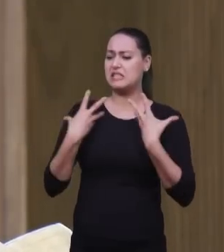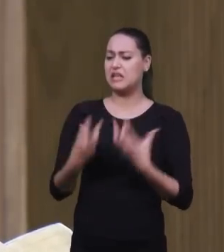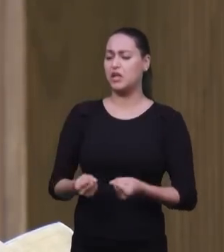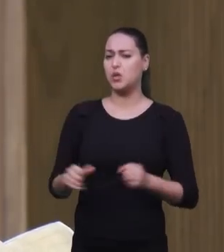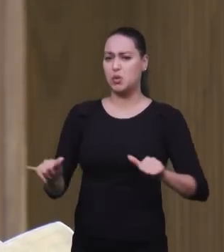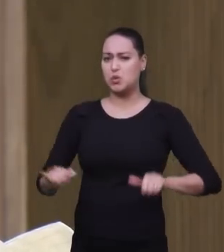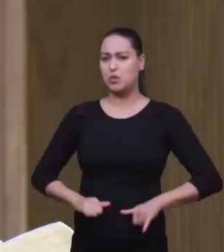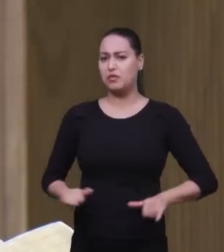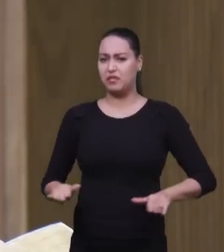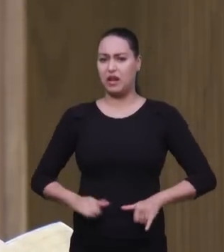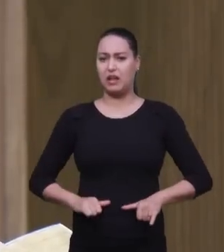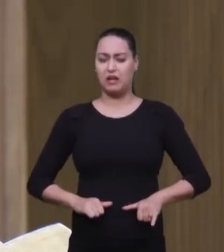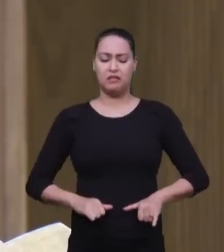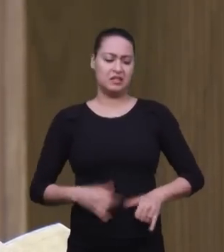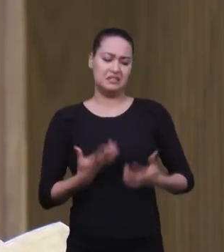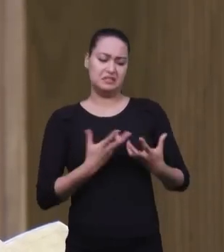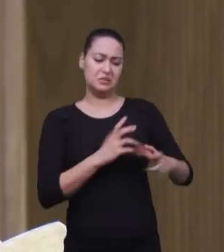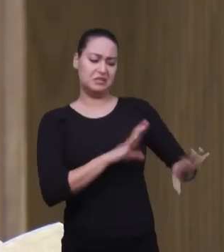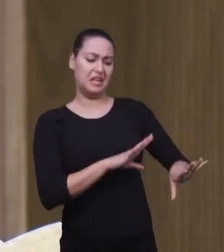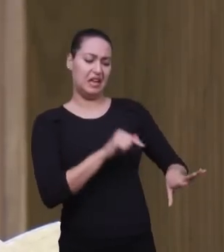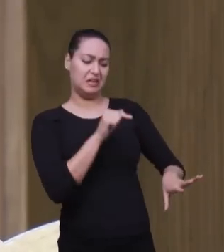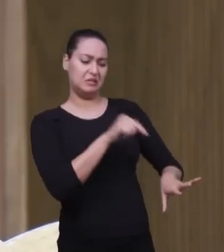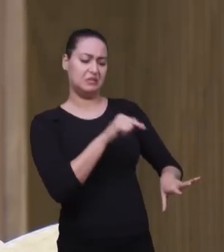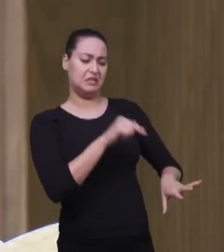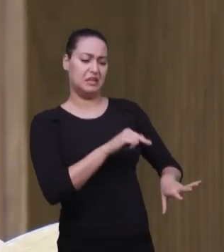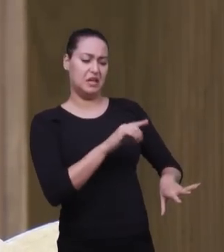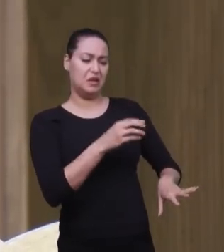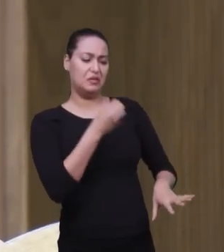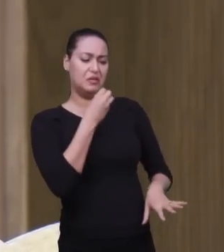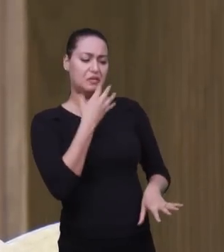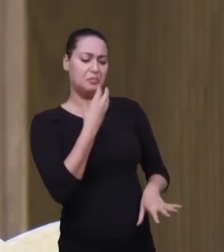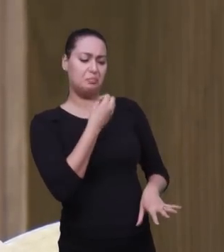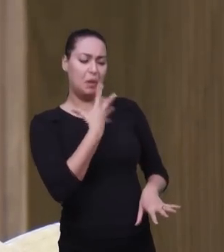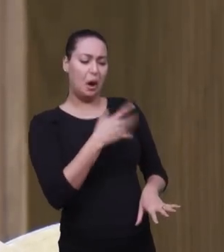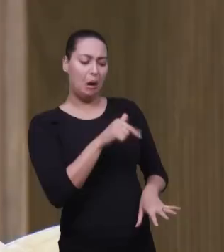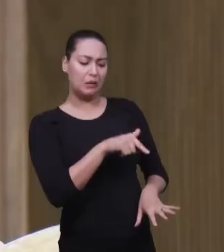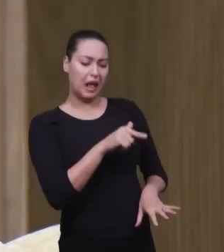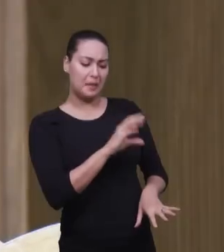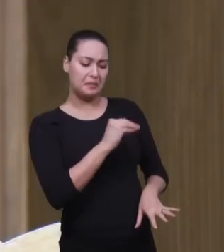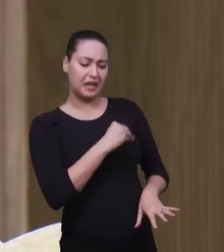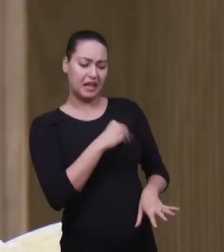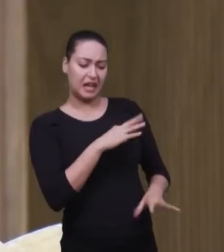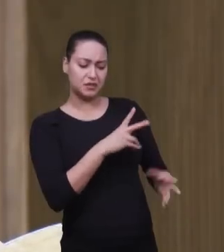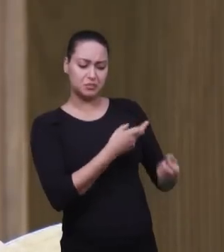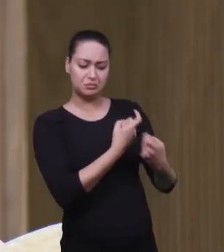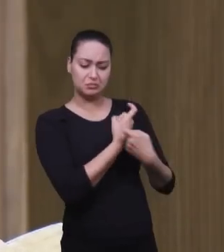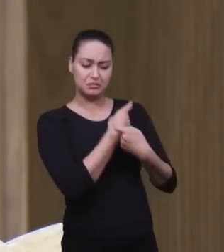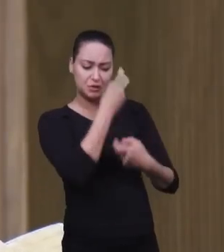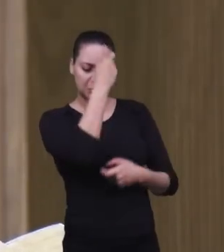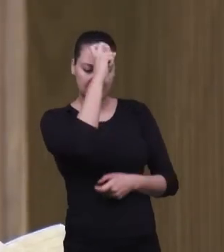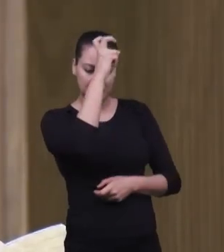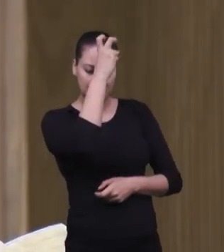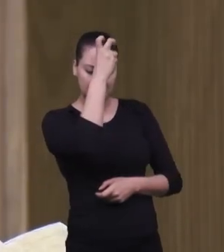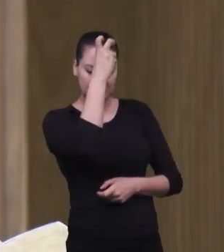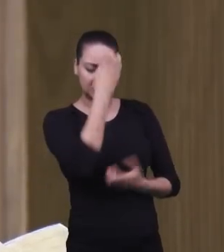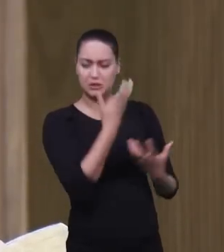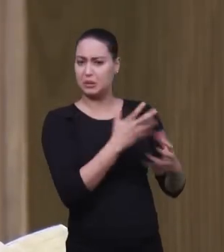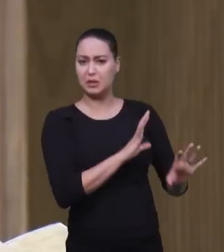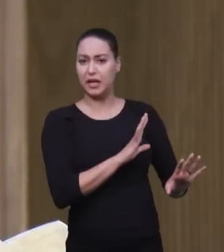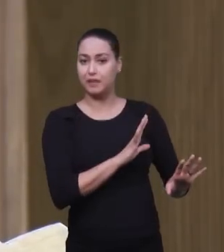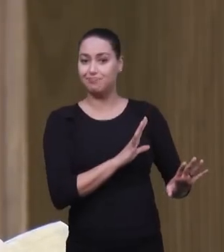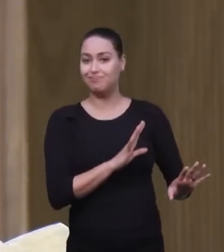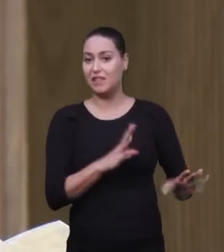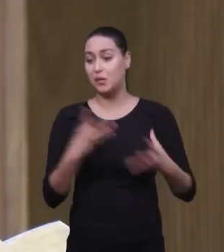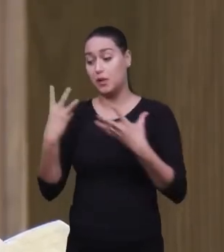com o povo de Deus do que viver os pecados do Egito. E nós queremos dizer aos jovens que estão aqui nos ouvindo,